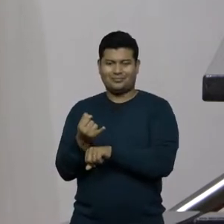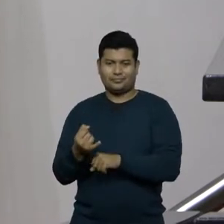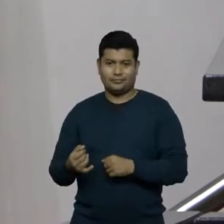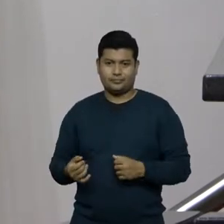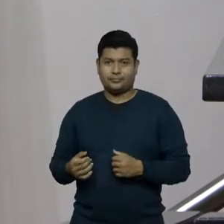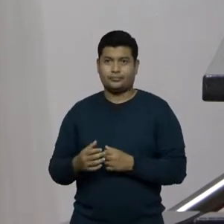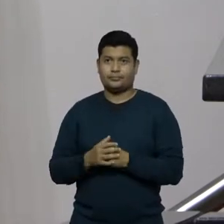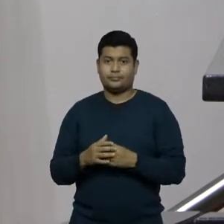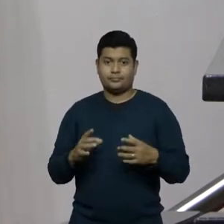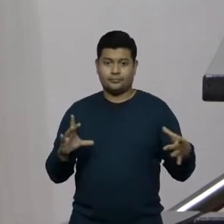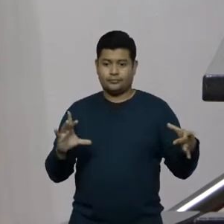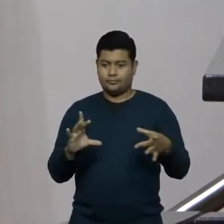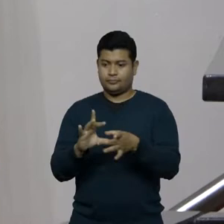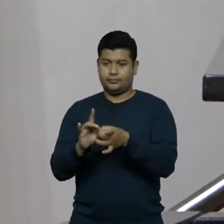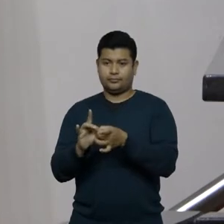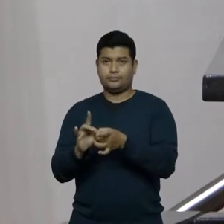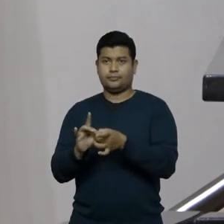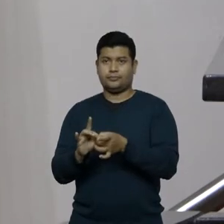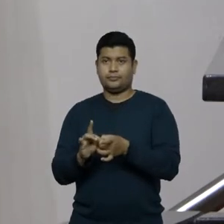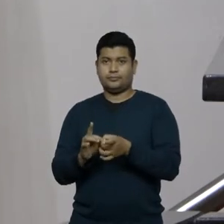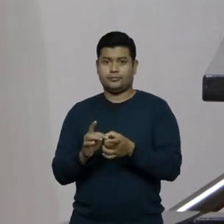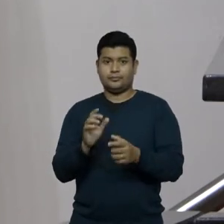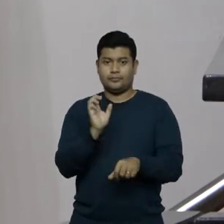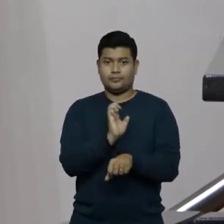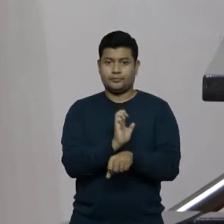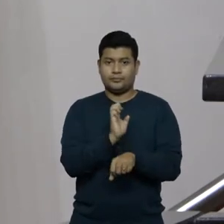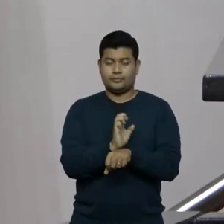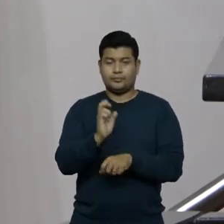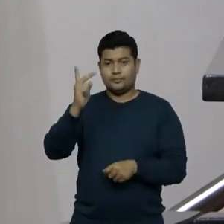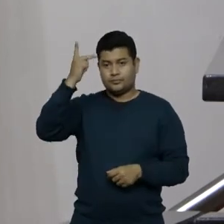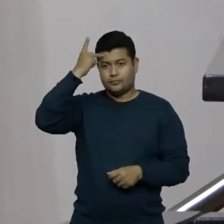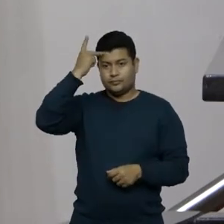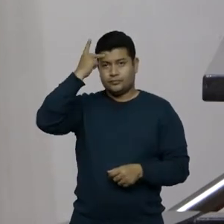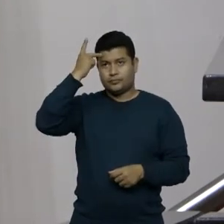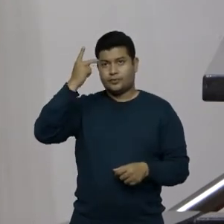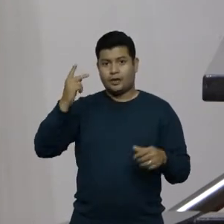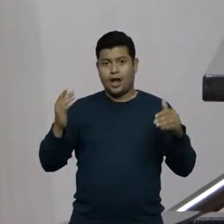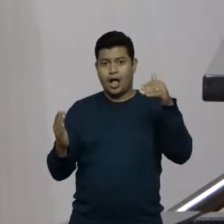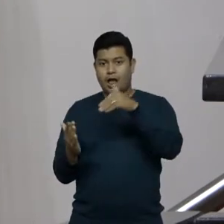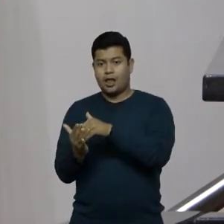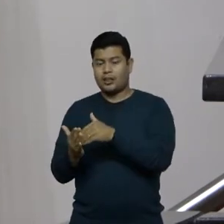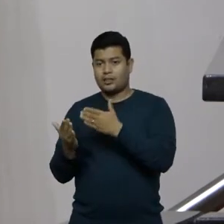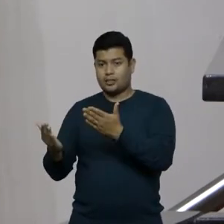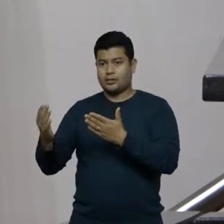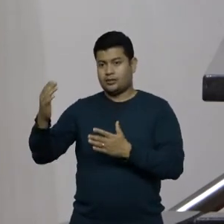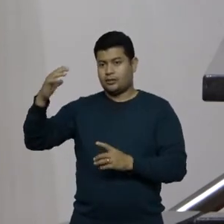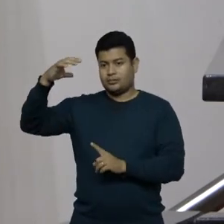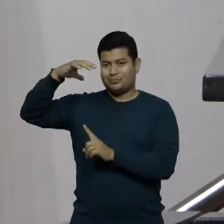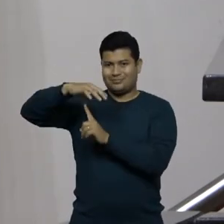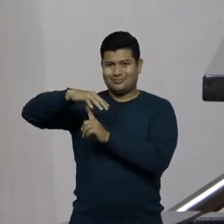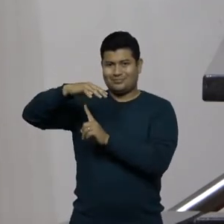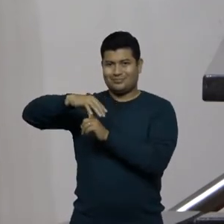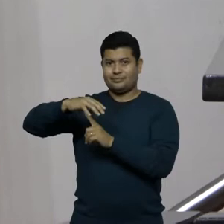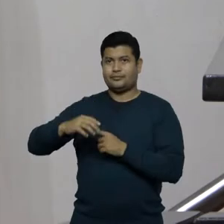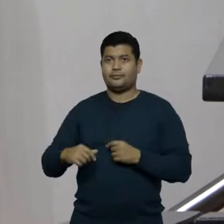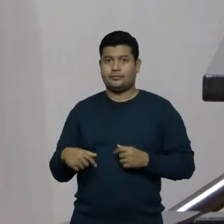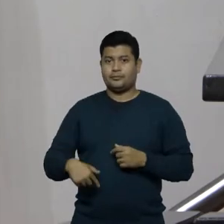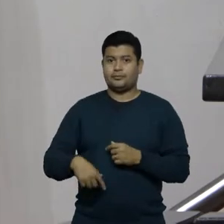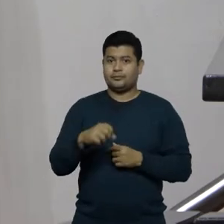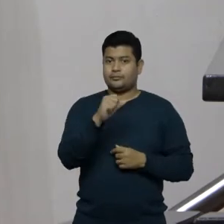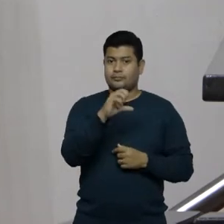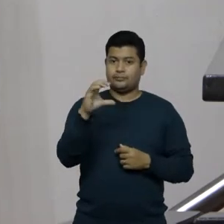para ligar o estado de São Paulo ao Paraná e Santa